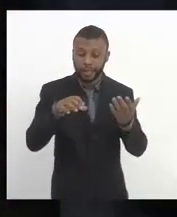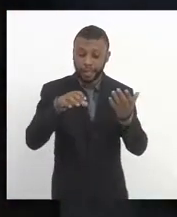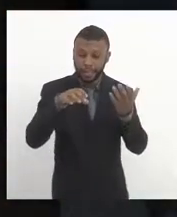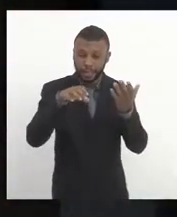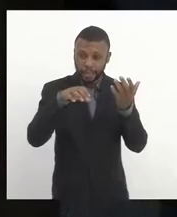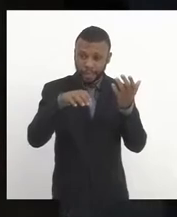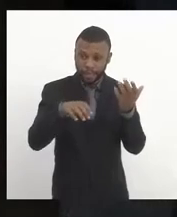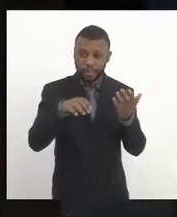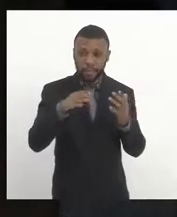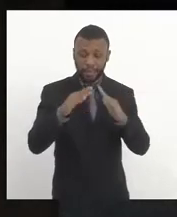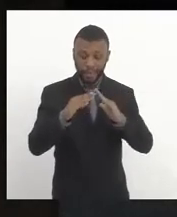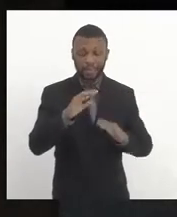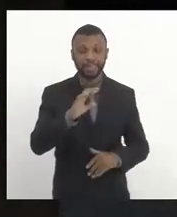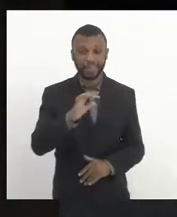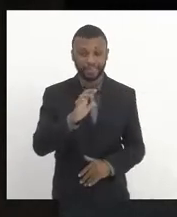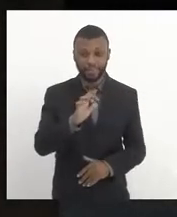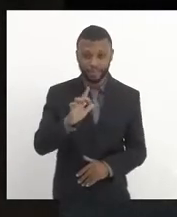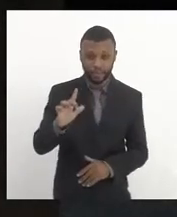o escreveu